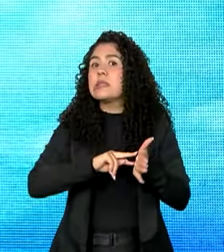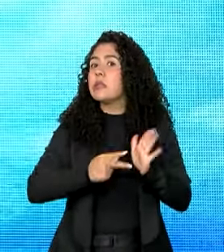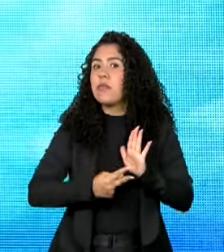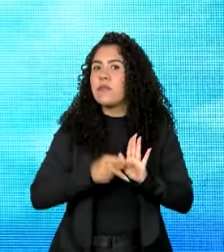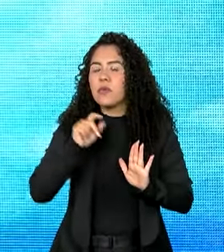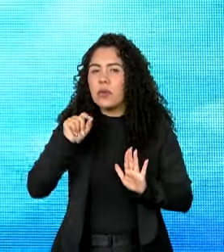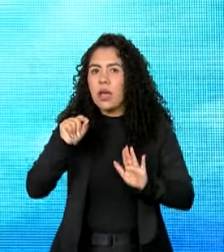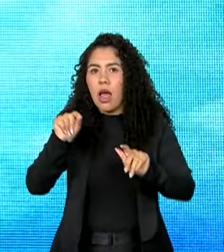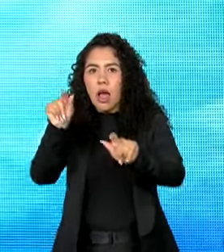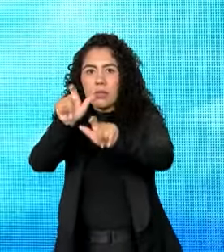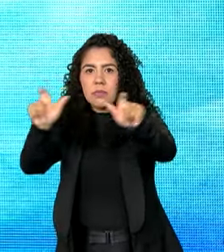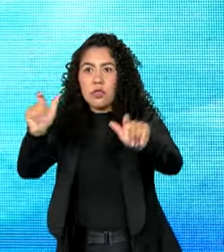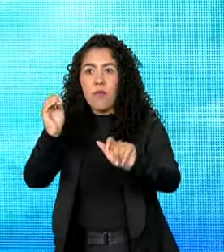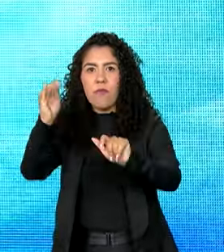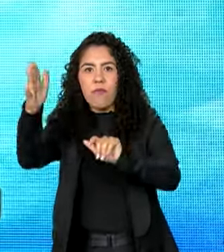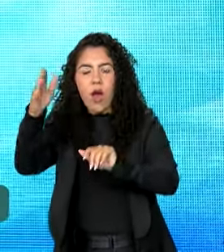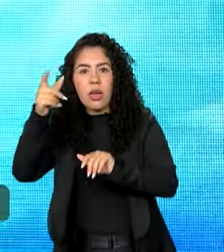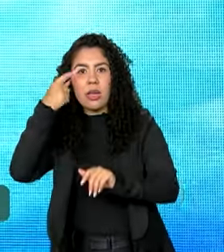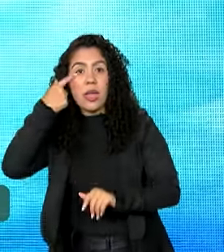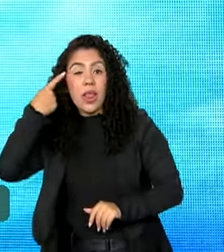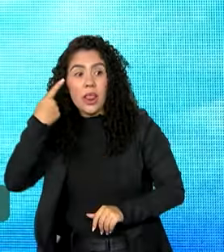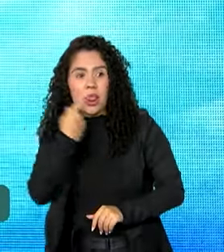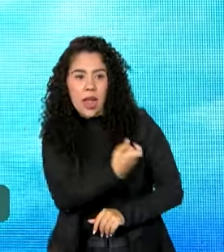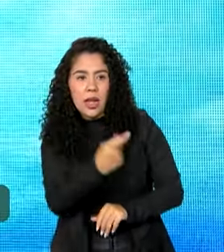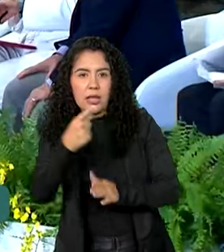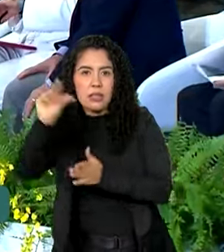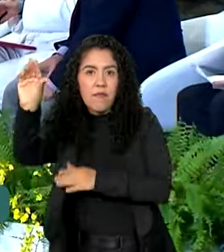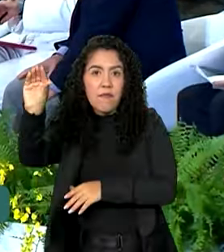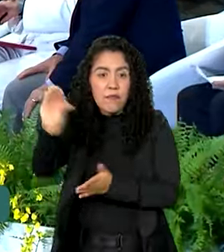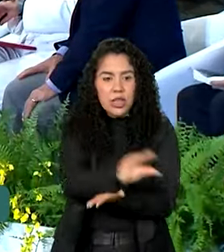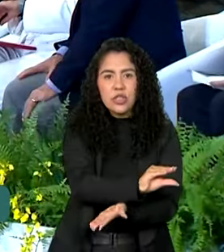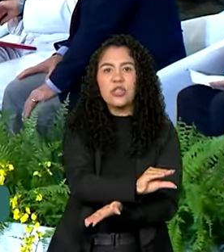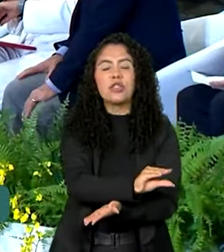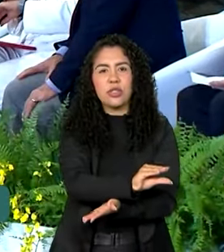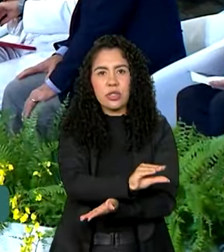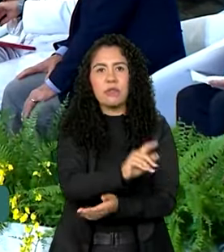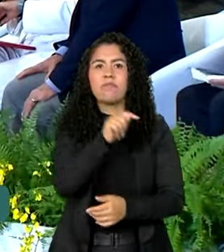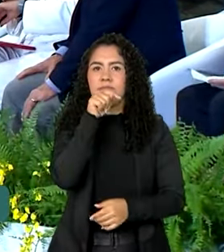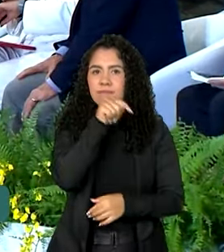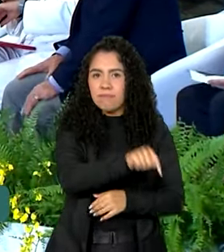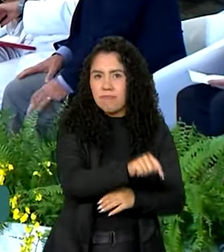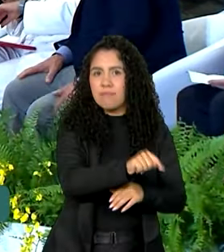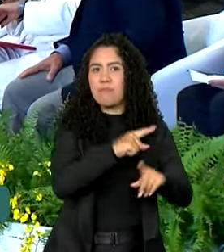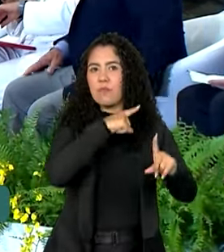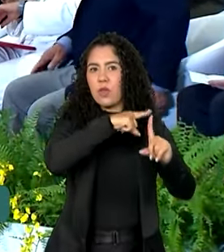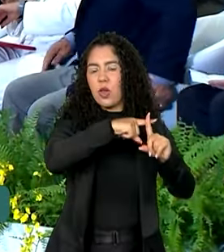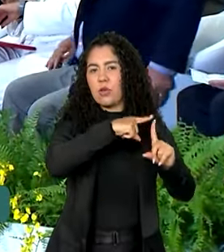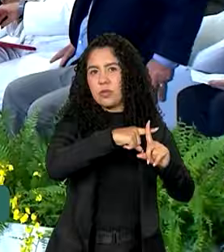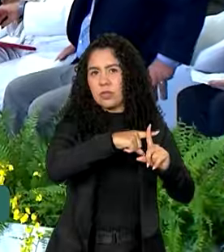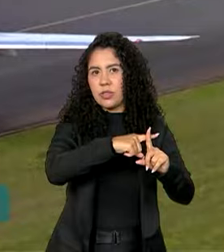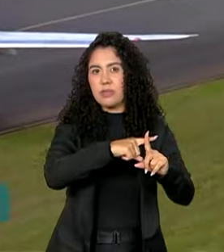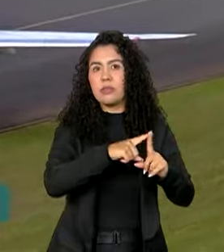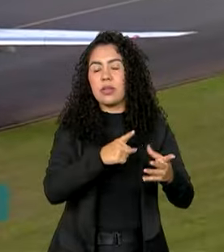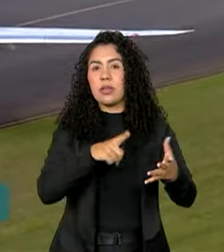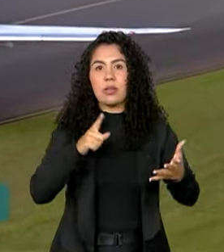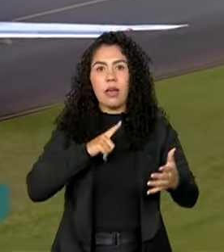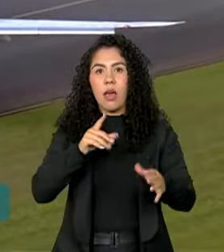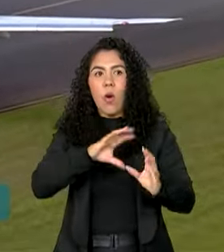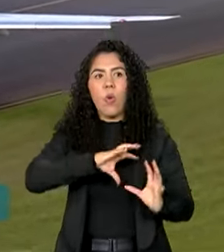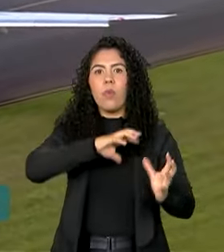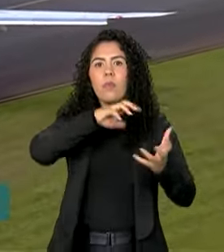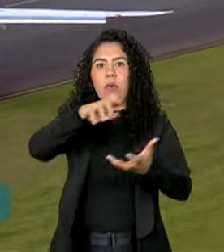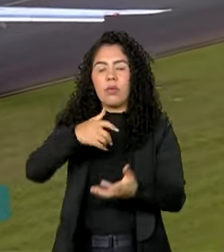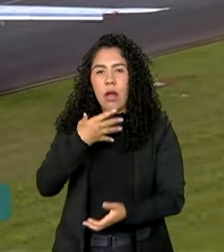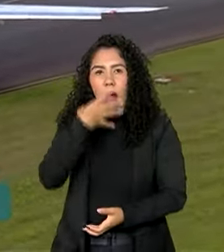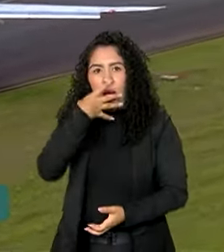otimismo o desenvolvimento da companhia. Uma companhia que produz uma coisa que impressiona o mundo. A aviação